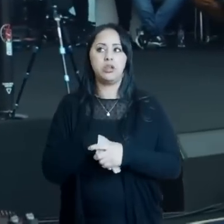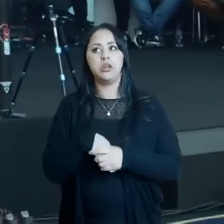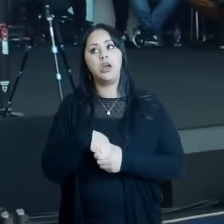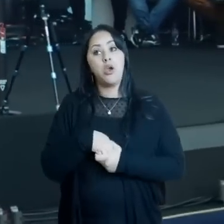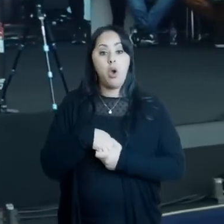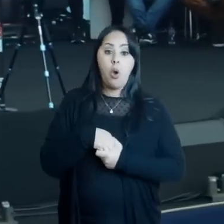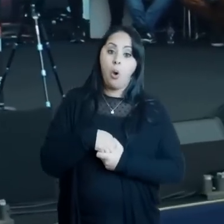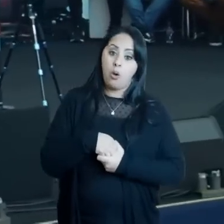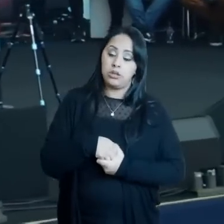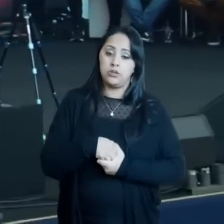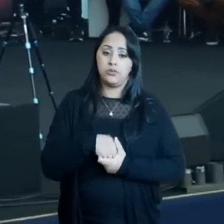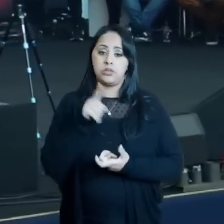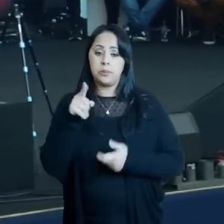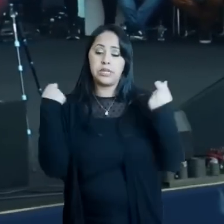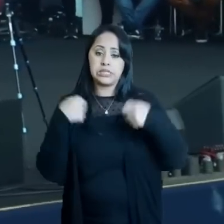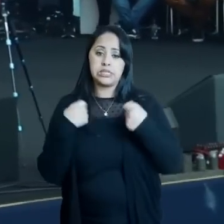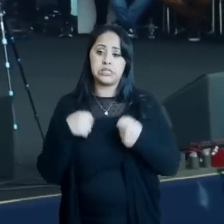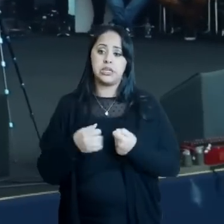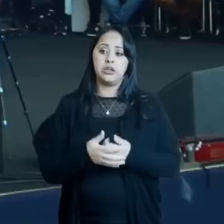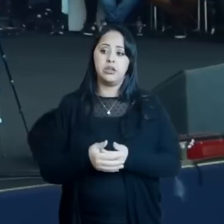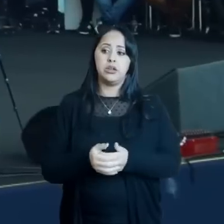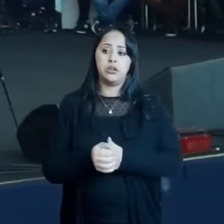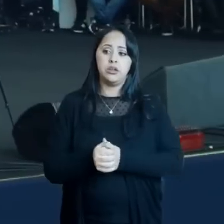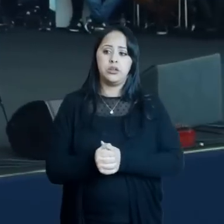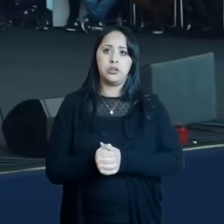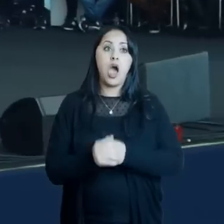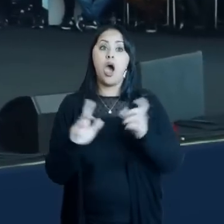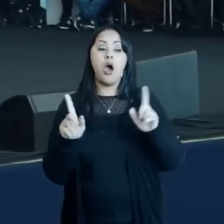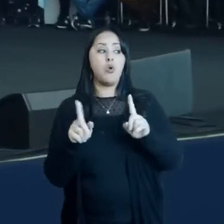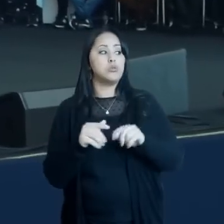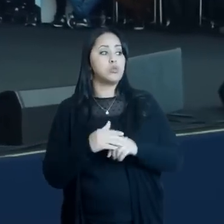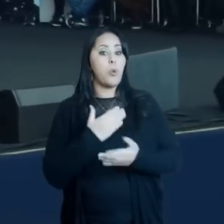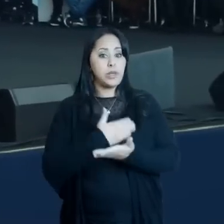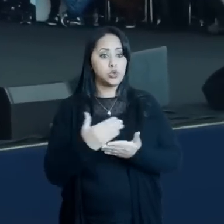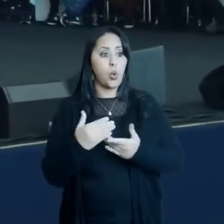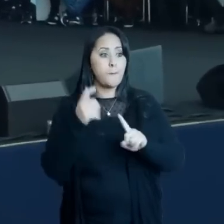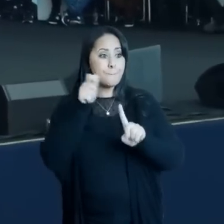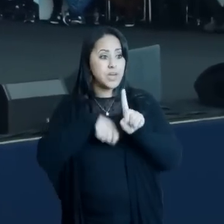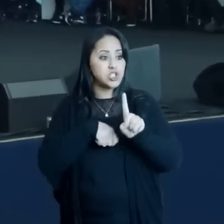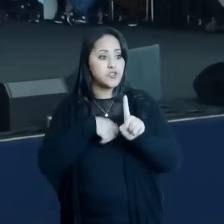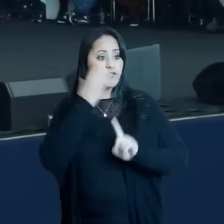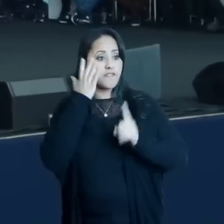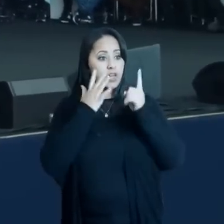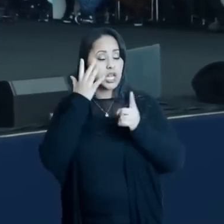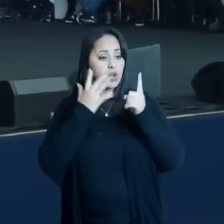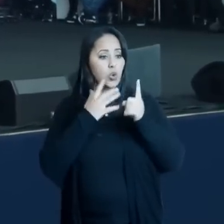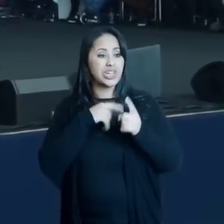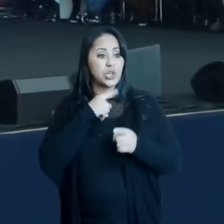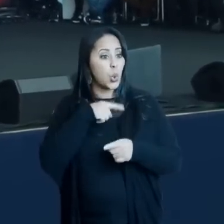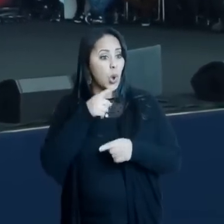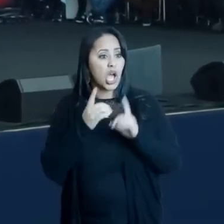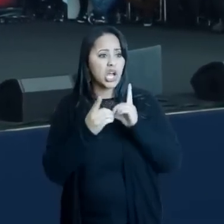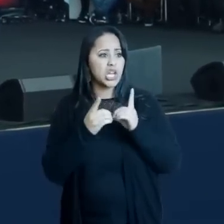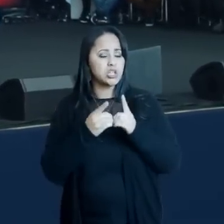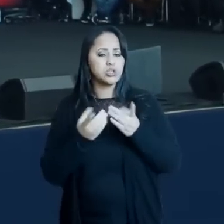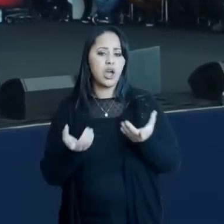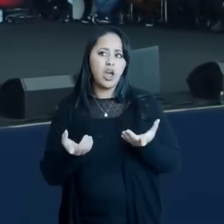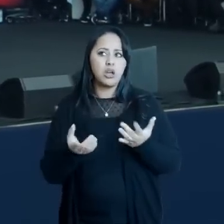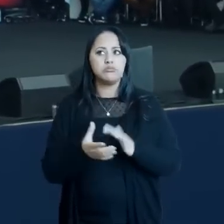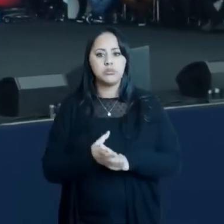você deve estar divulgando nos canais errado. Não, desde fevereiro, mano. Desculpa. Desde fevereiro ninguém entra. Você está divulgando nos canais errado. Fechar também lockdown,